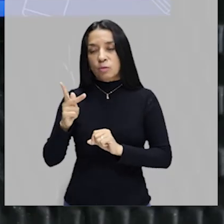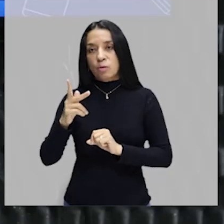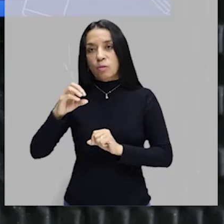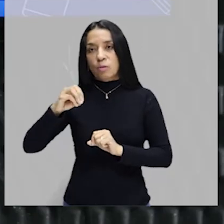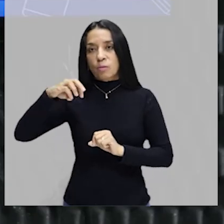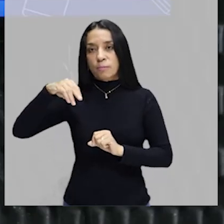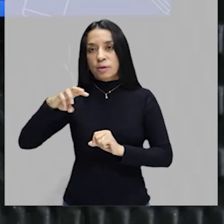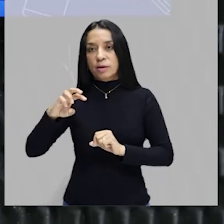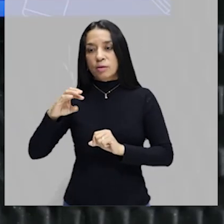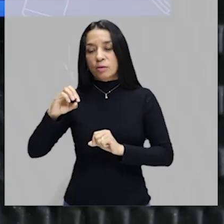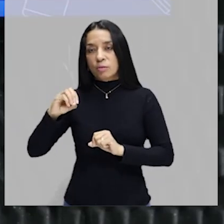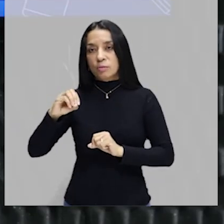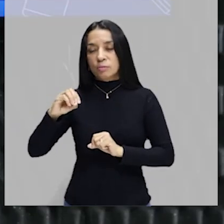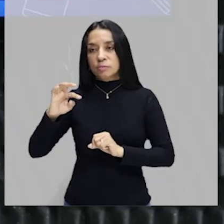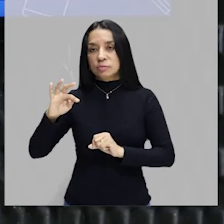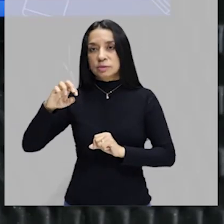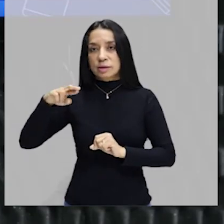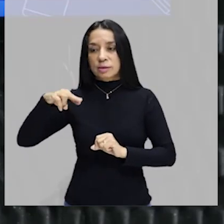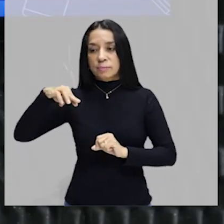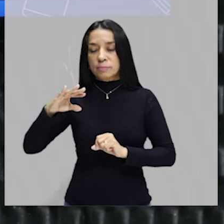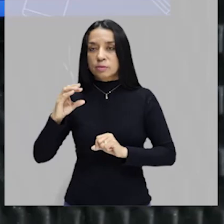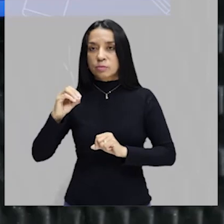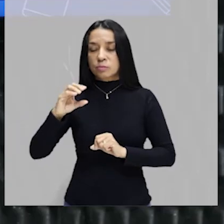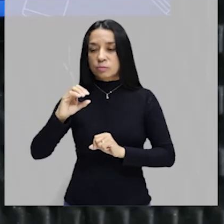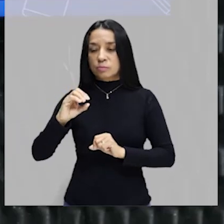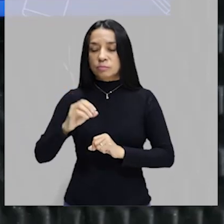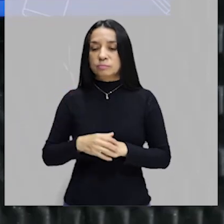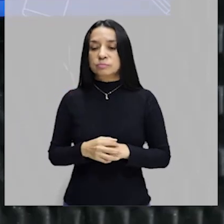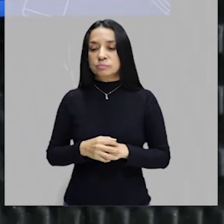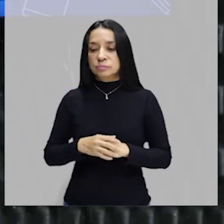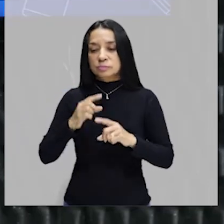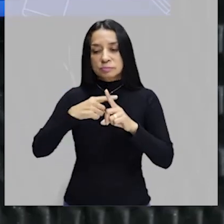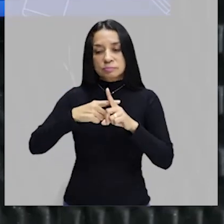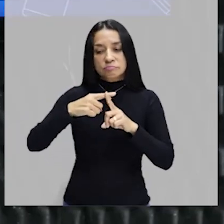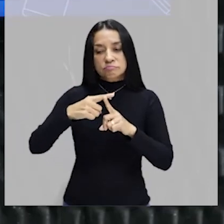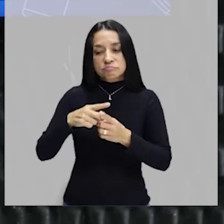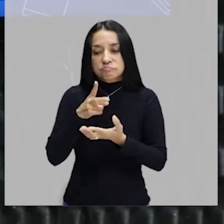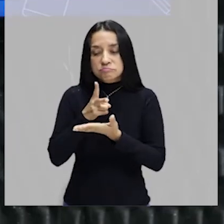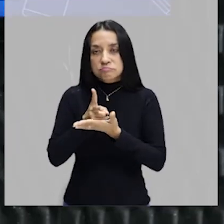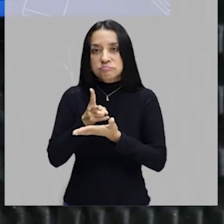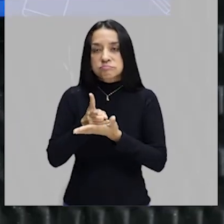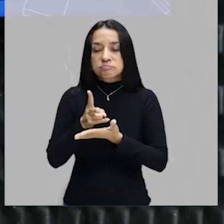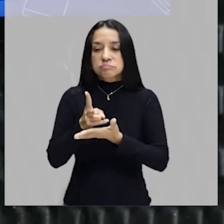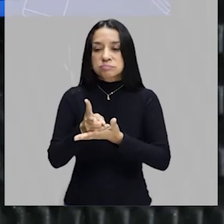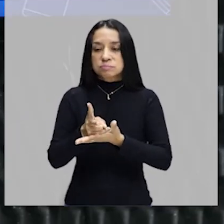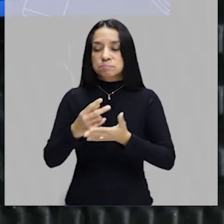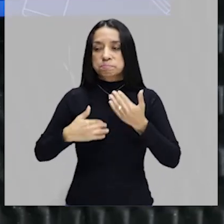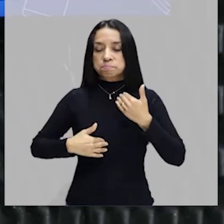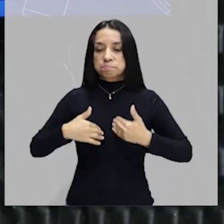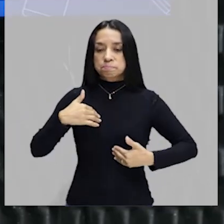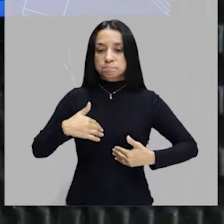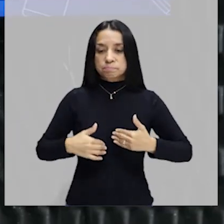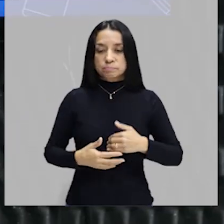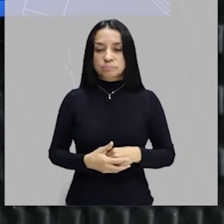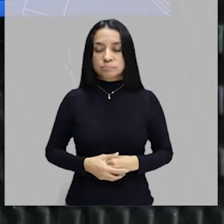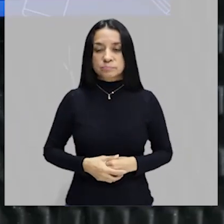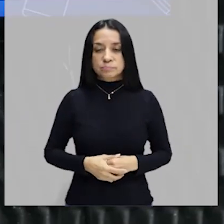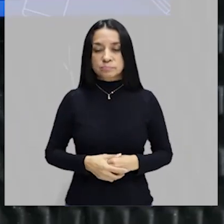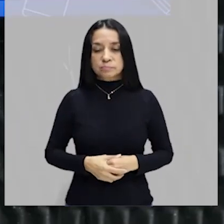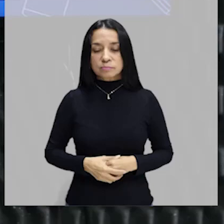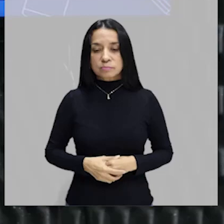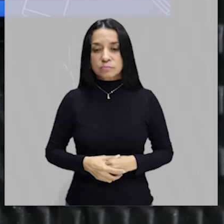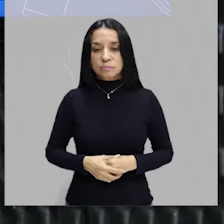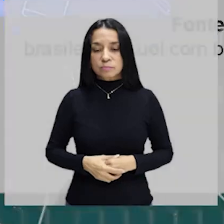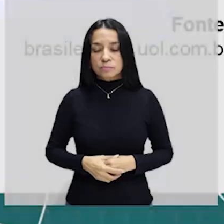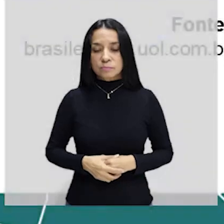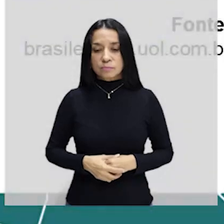homeotérmico, ou seja, temperatura corporal constante, tá? A,